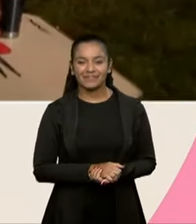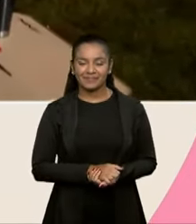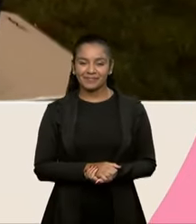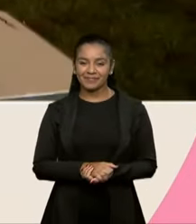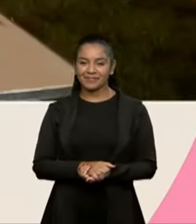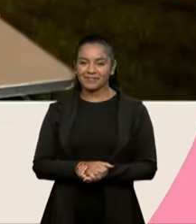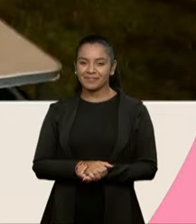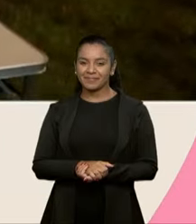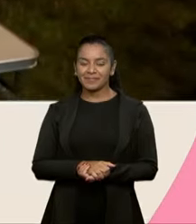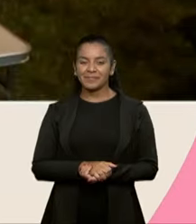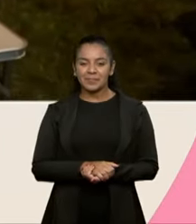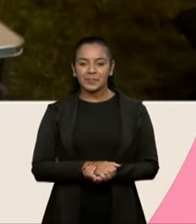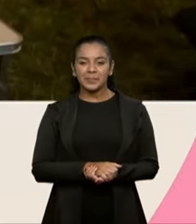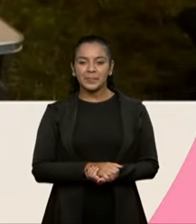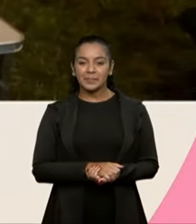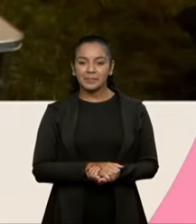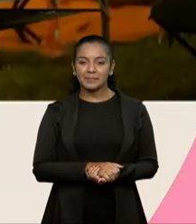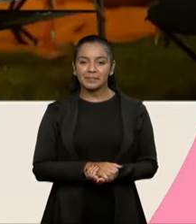Aí.